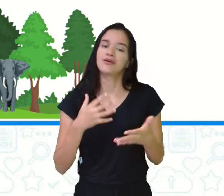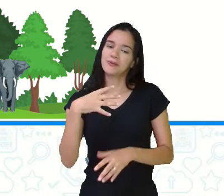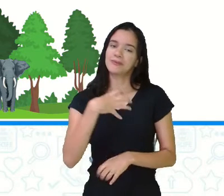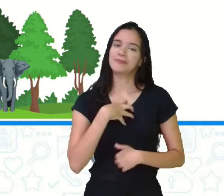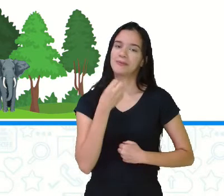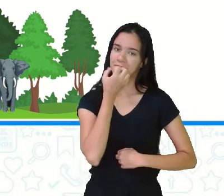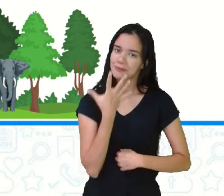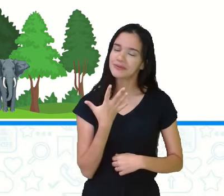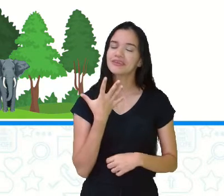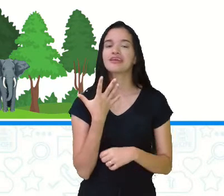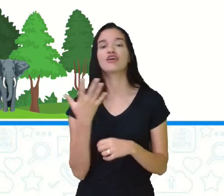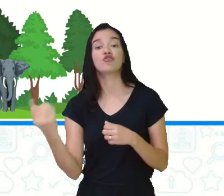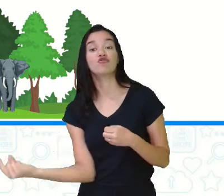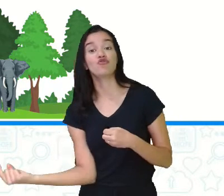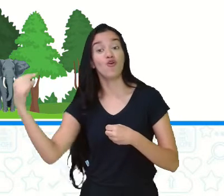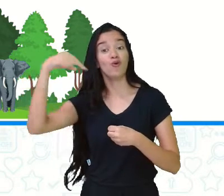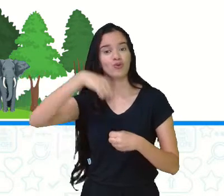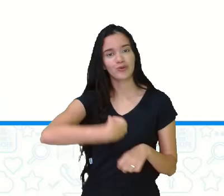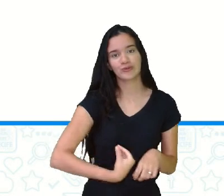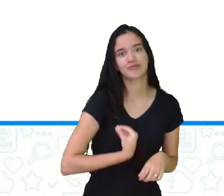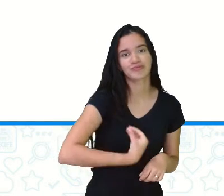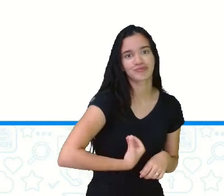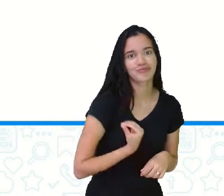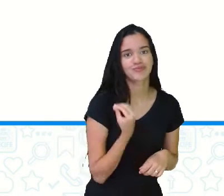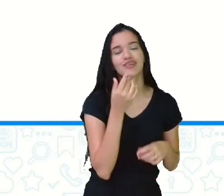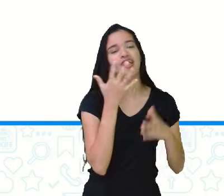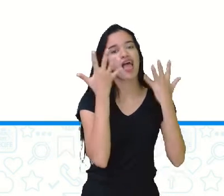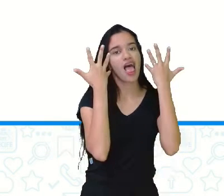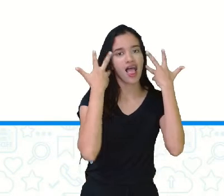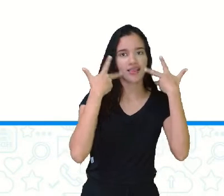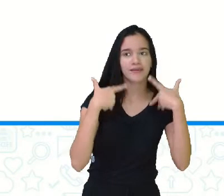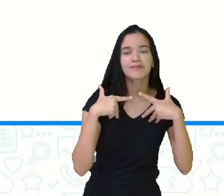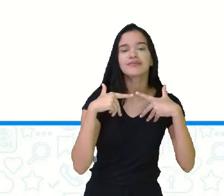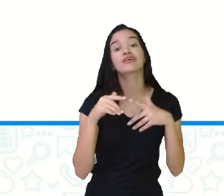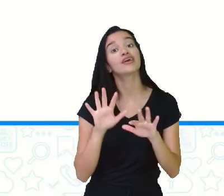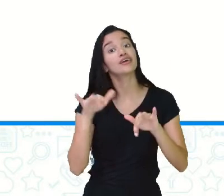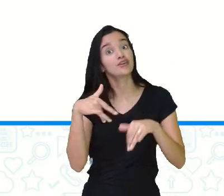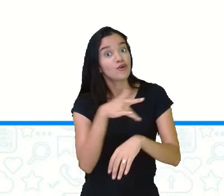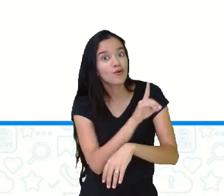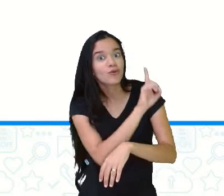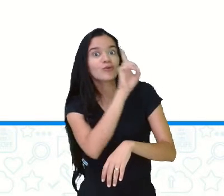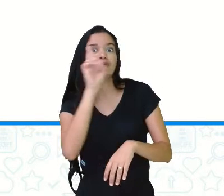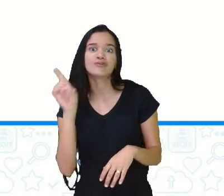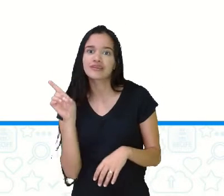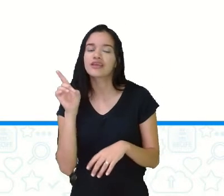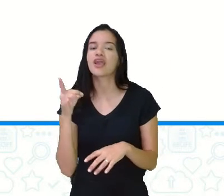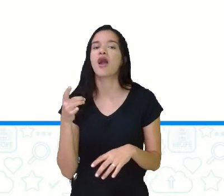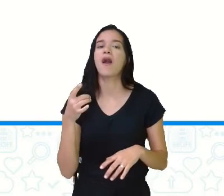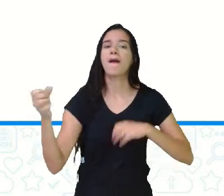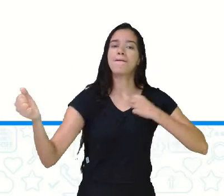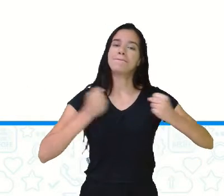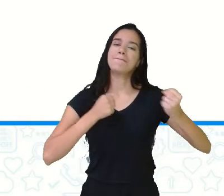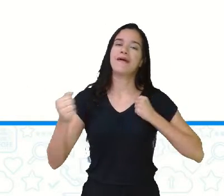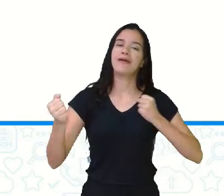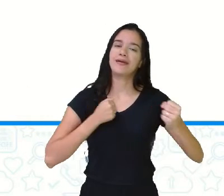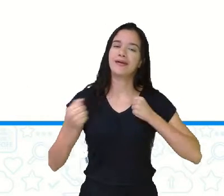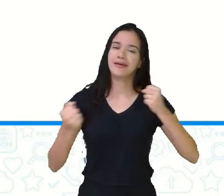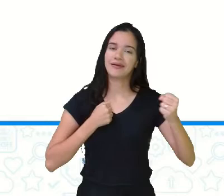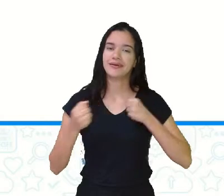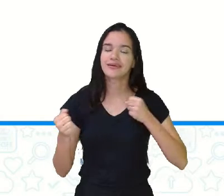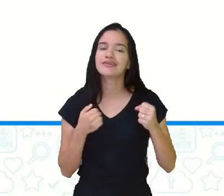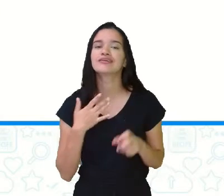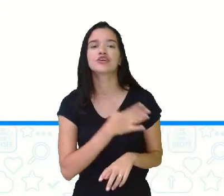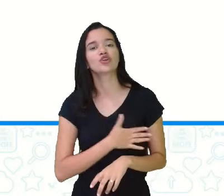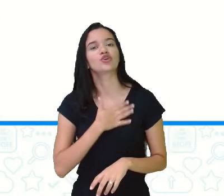Satisfeito, voltou ao convívio dos outros bichos. Um dia, o macaco, que gosta de imitar todo